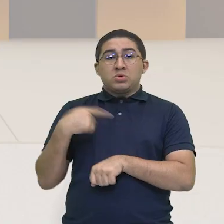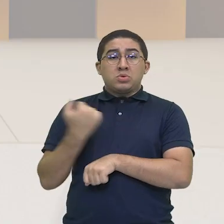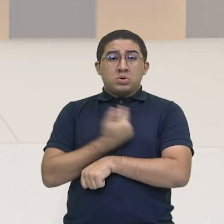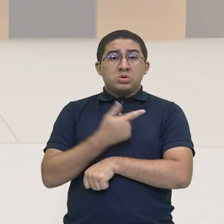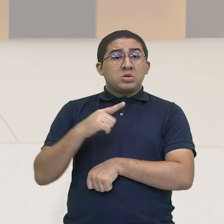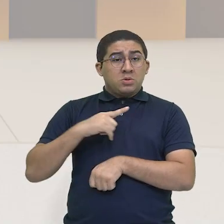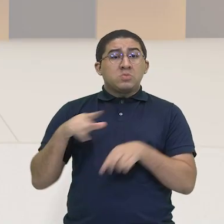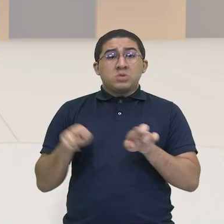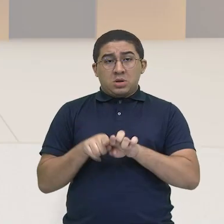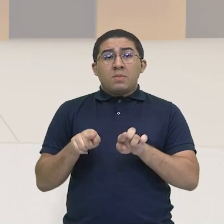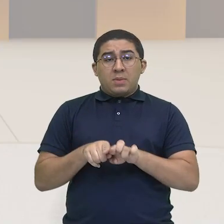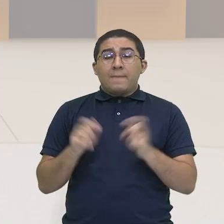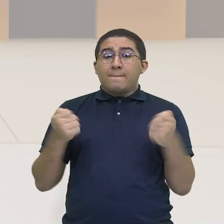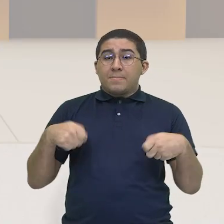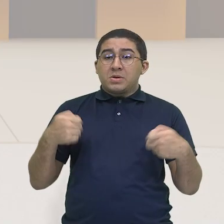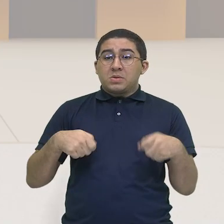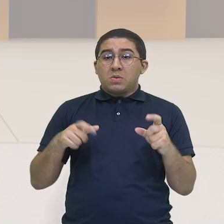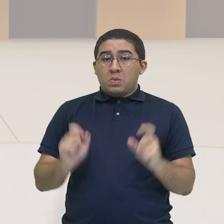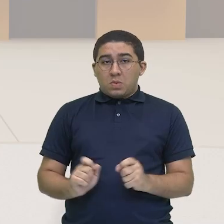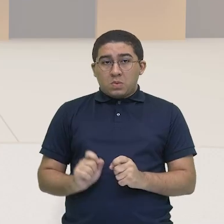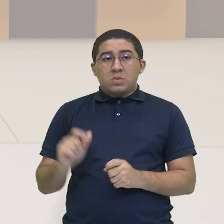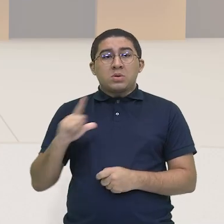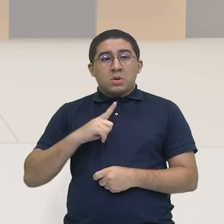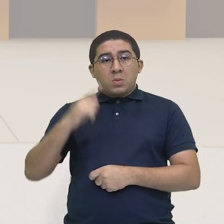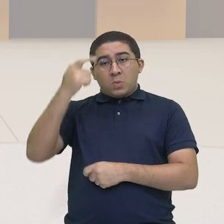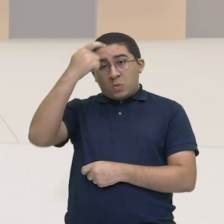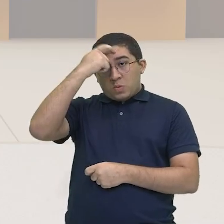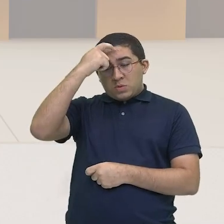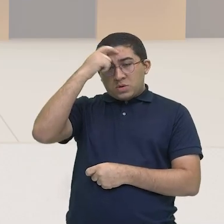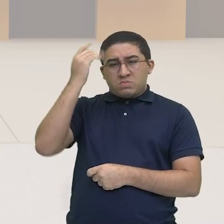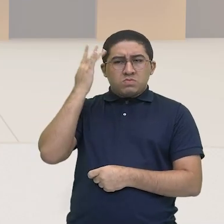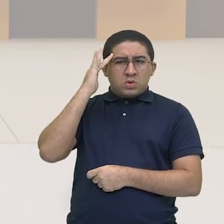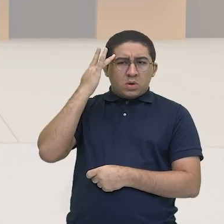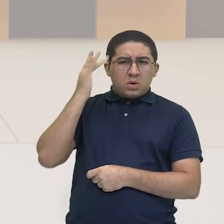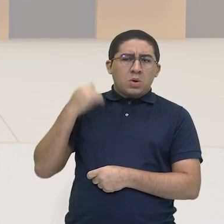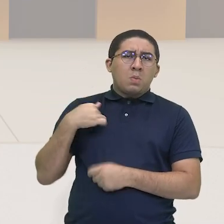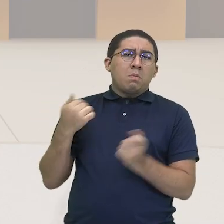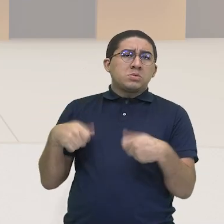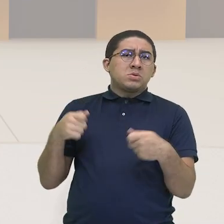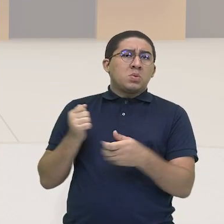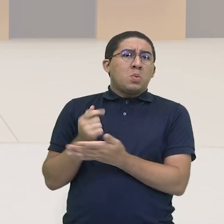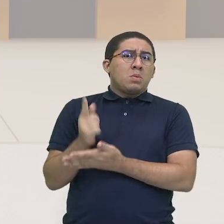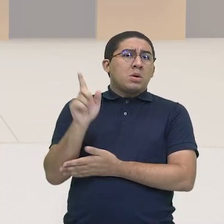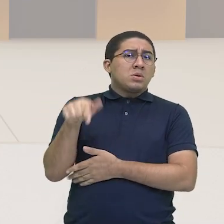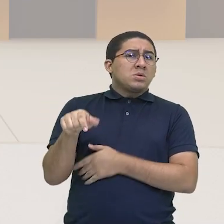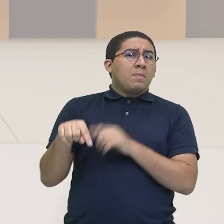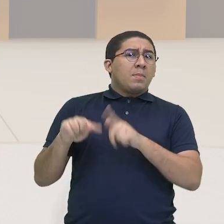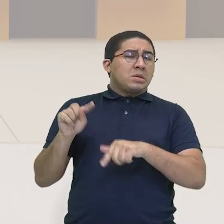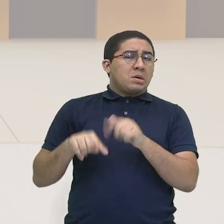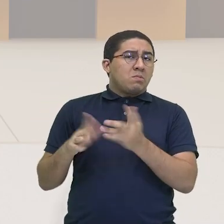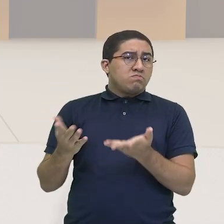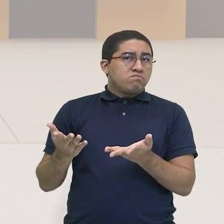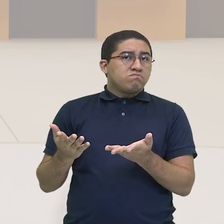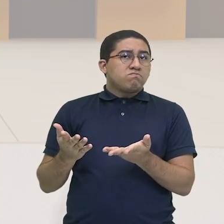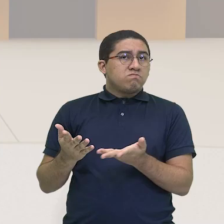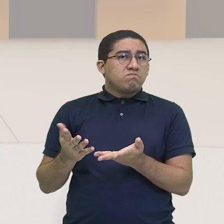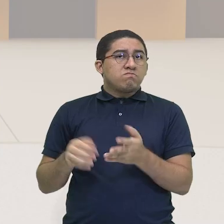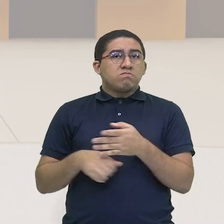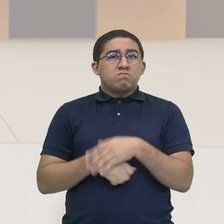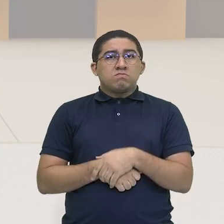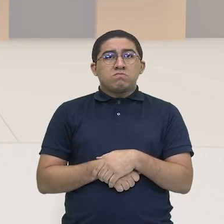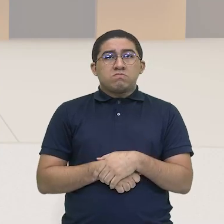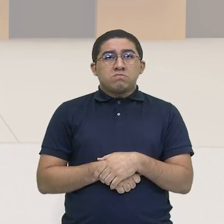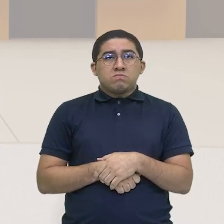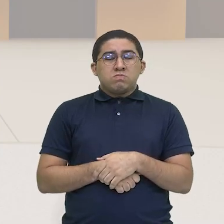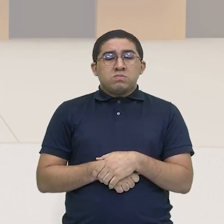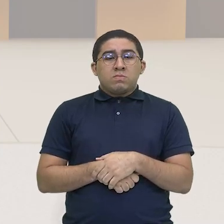é, professor? Exatamente. Que a gente precisa ter consciência. Será que eu preciso realmente daquele produto, daquele